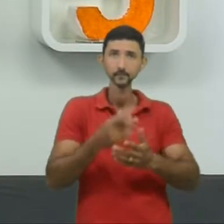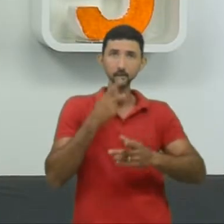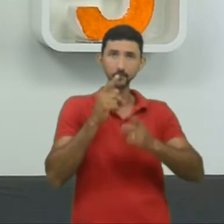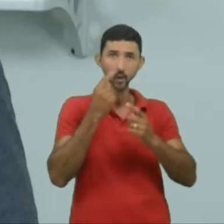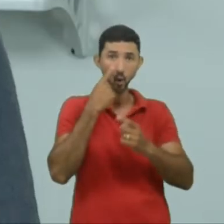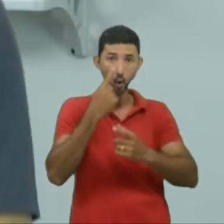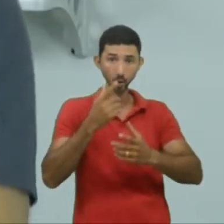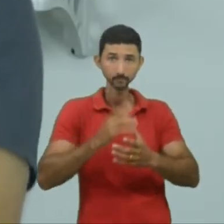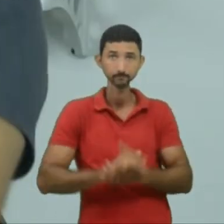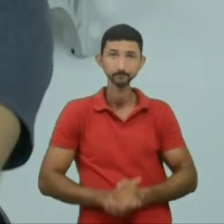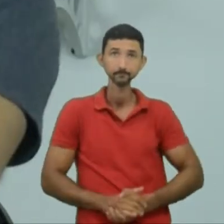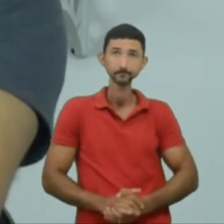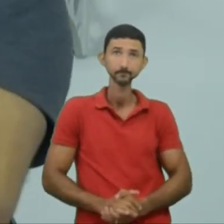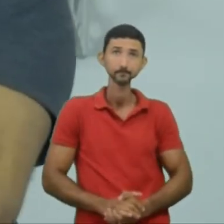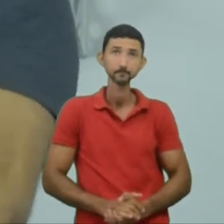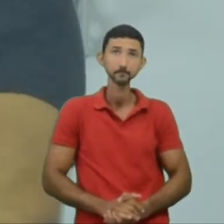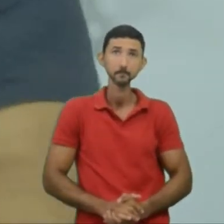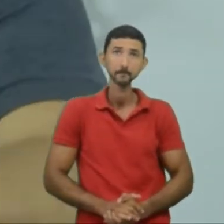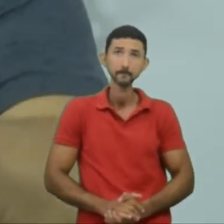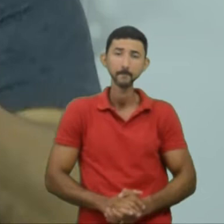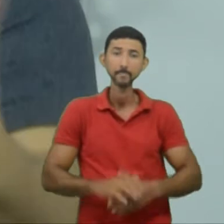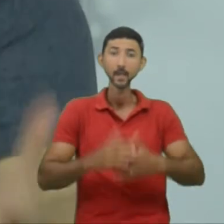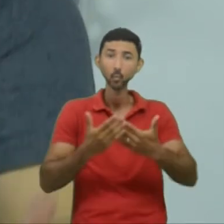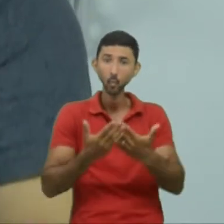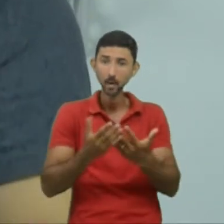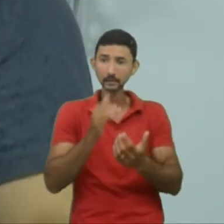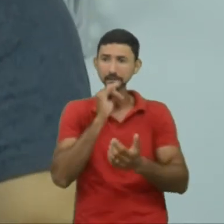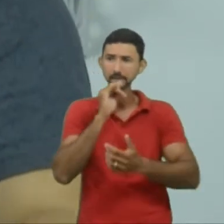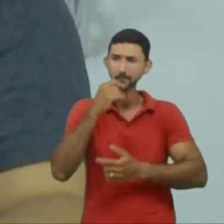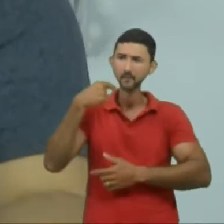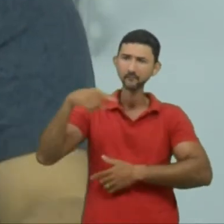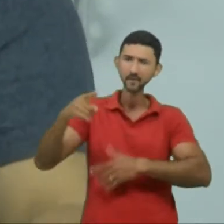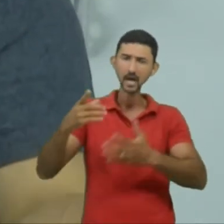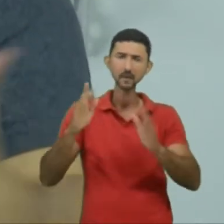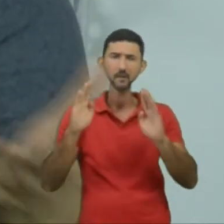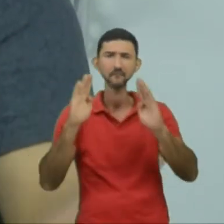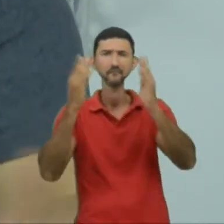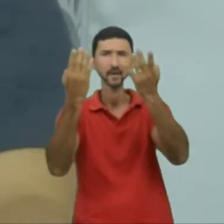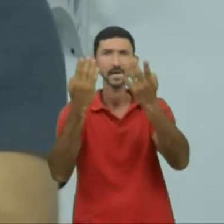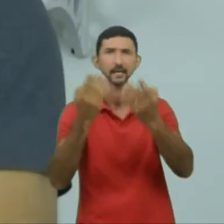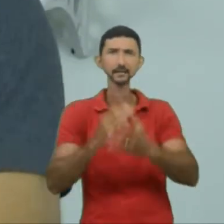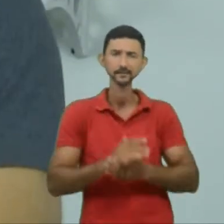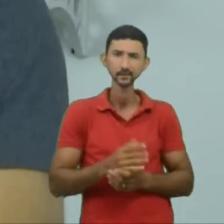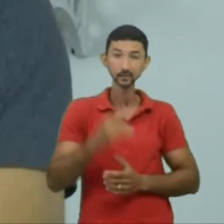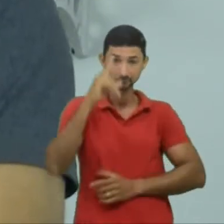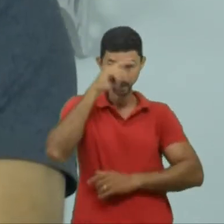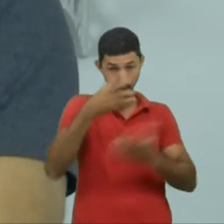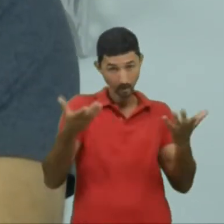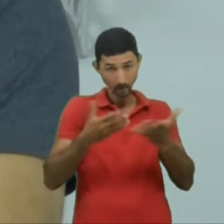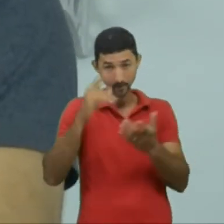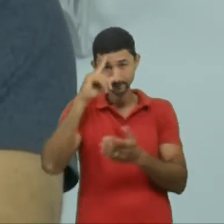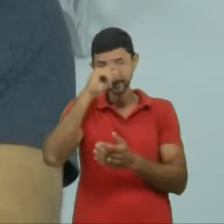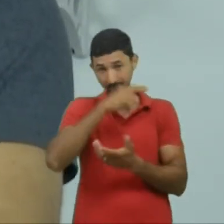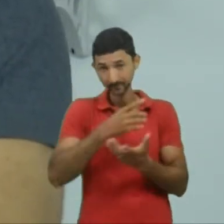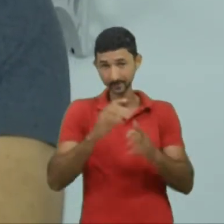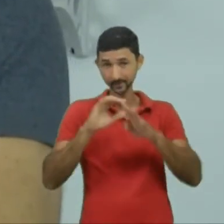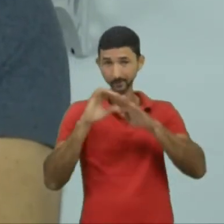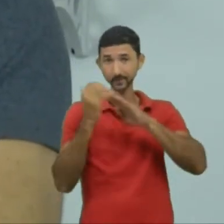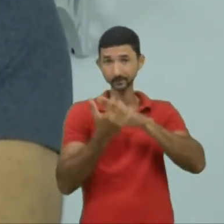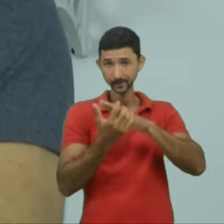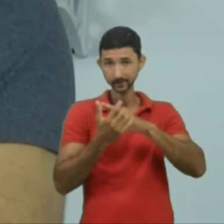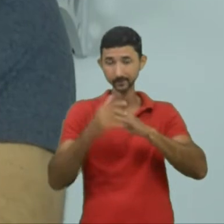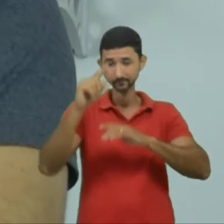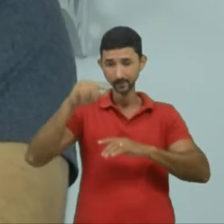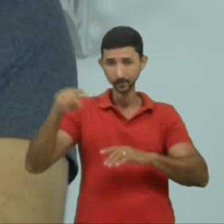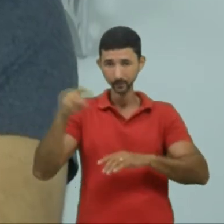aqui. Quando você vai a um baile, a uma festa, que agora está meio difícil, né? Por causa da pandemia, como